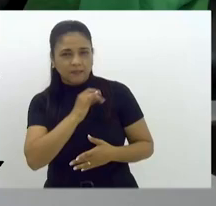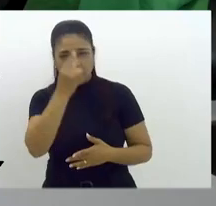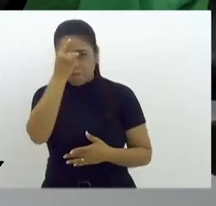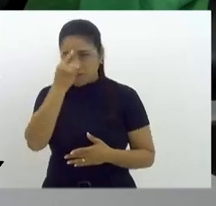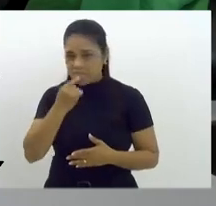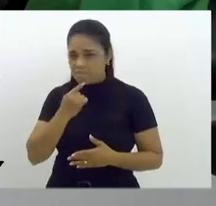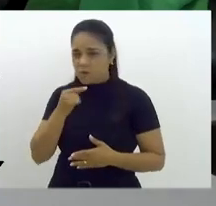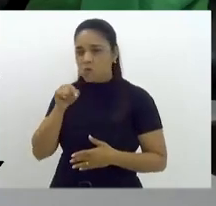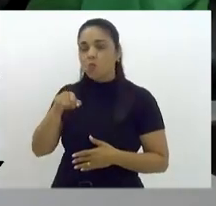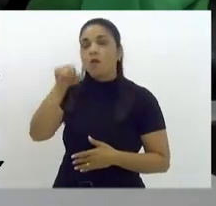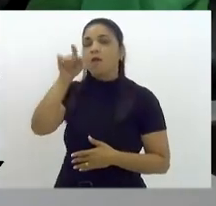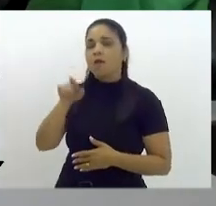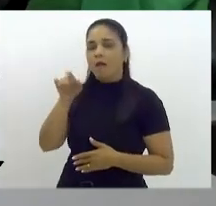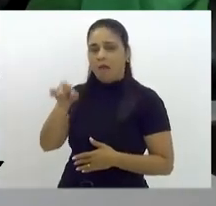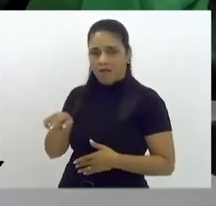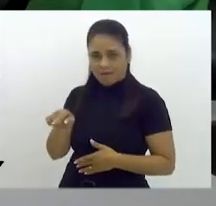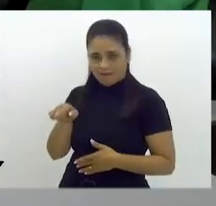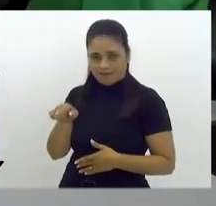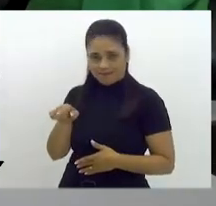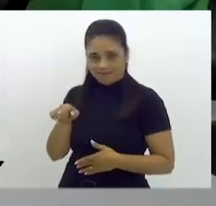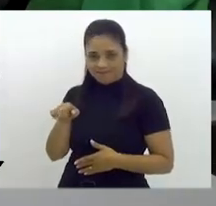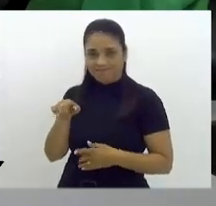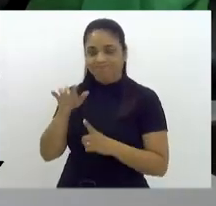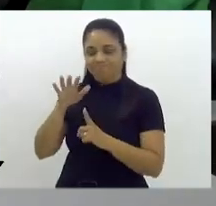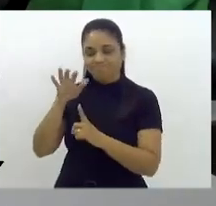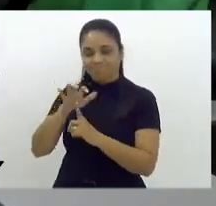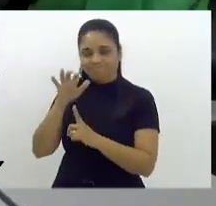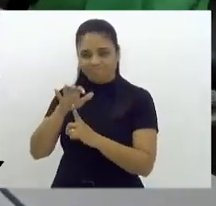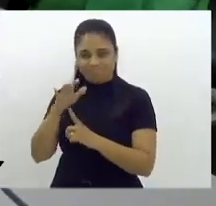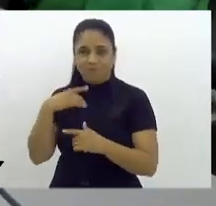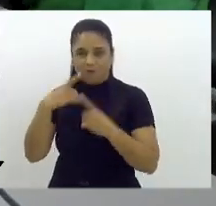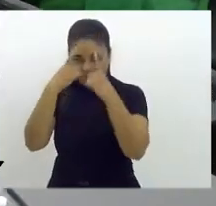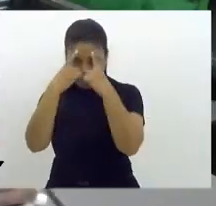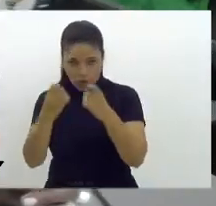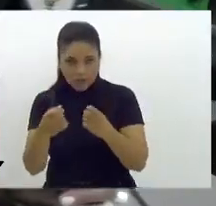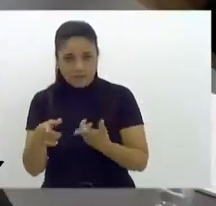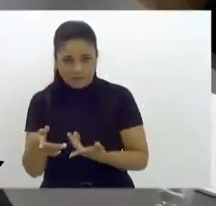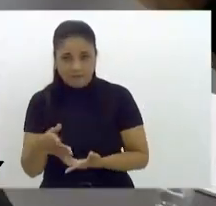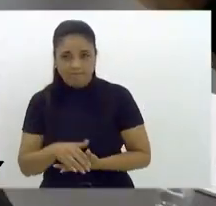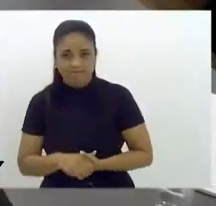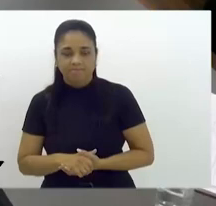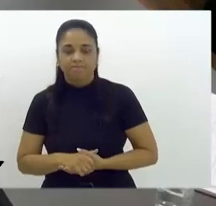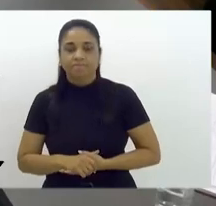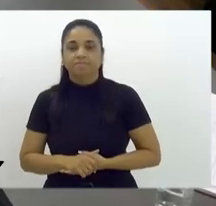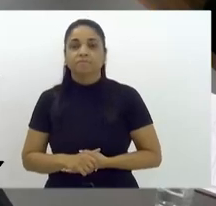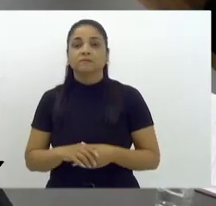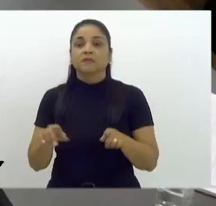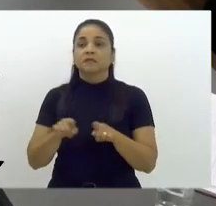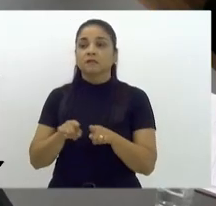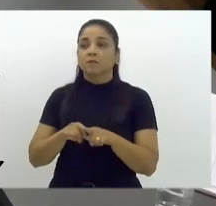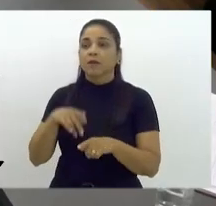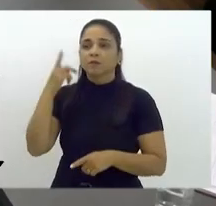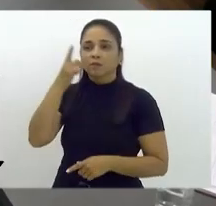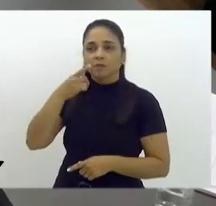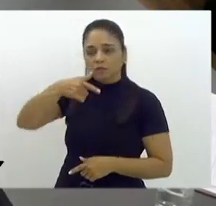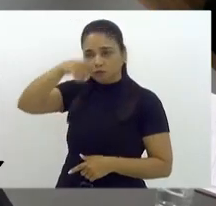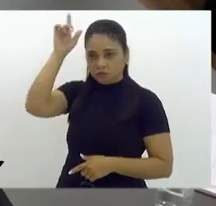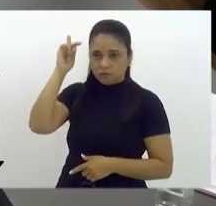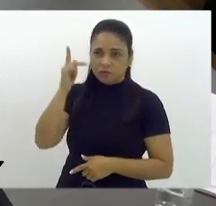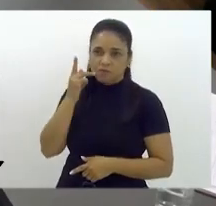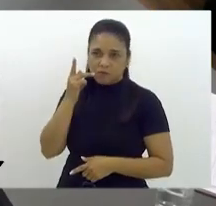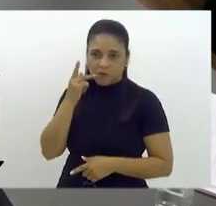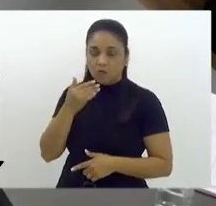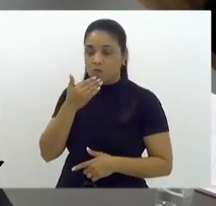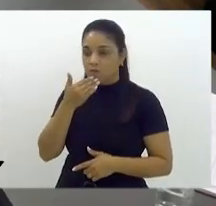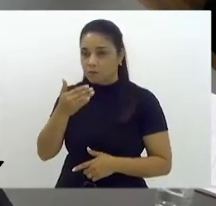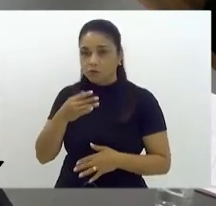dessa mulher que está sendo sofrendo essa violência diária deputada Municipal e pedindo ao senhor dos expositores